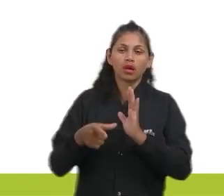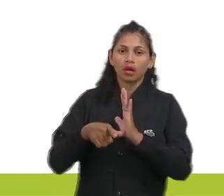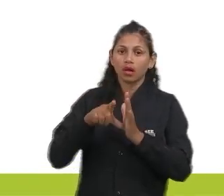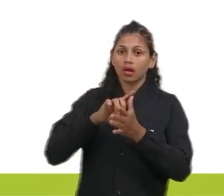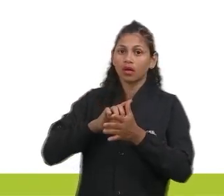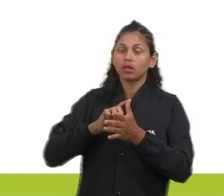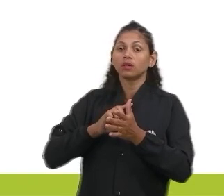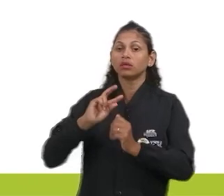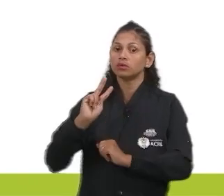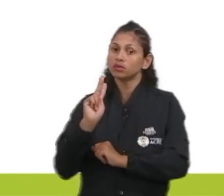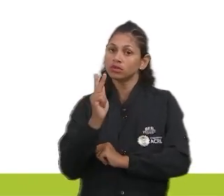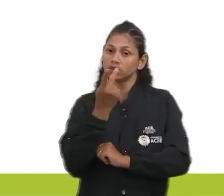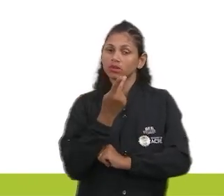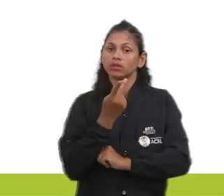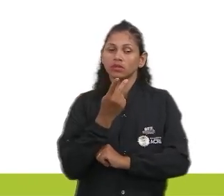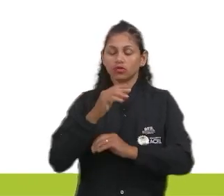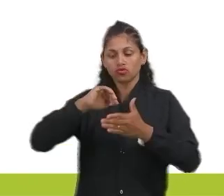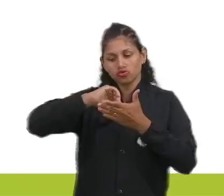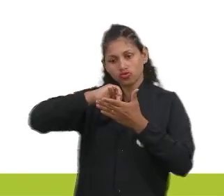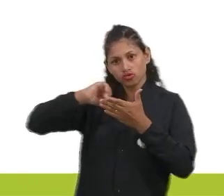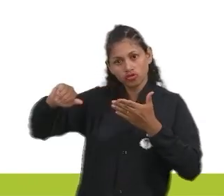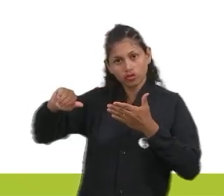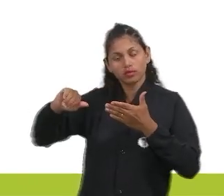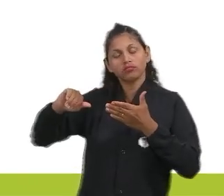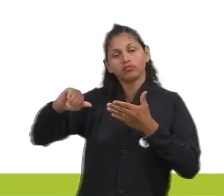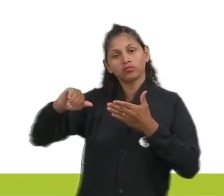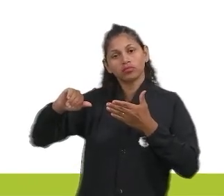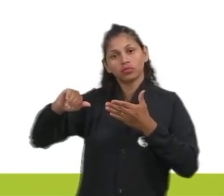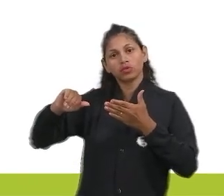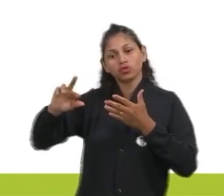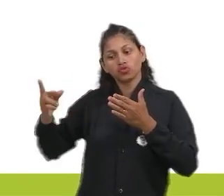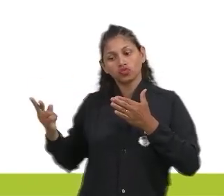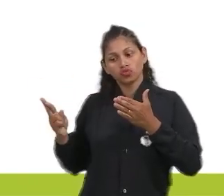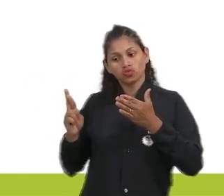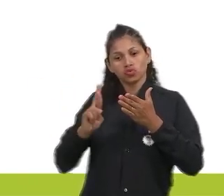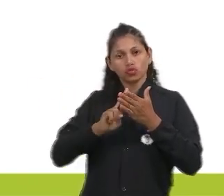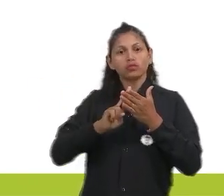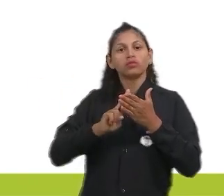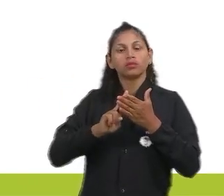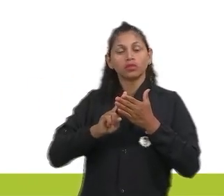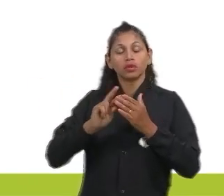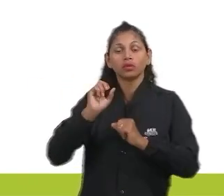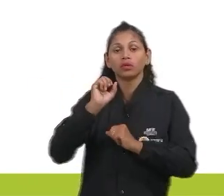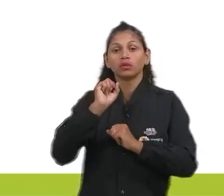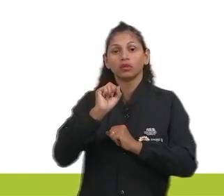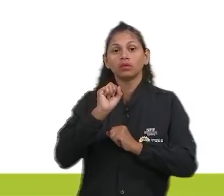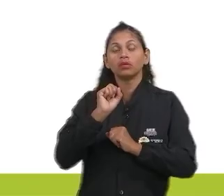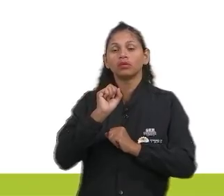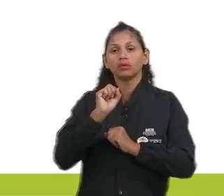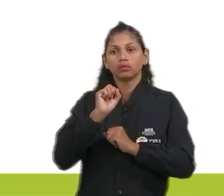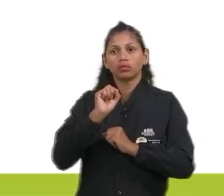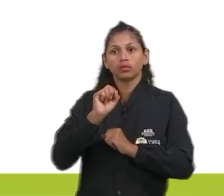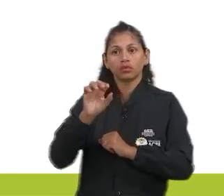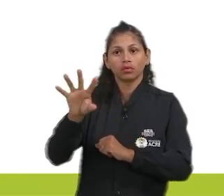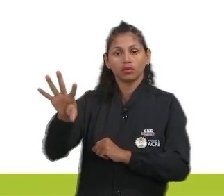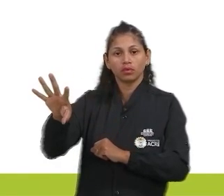retiro aquele hidrogênio, coloco um radical, eu tenho a presença de ésteres.